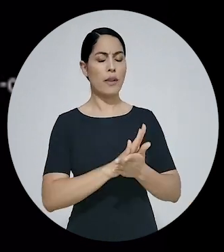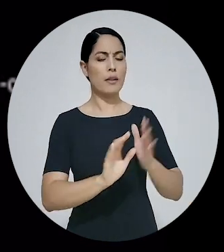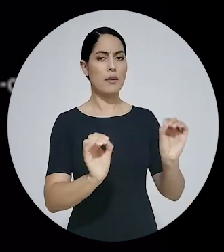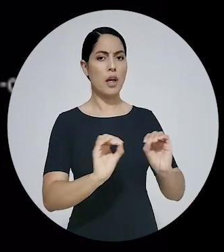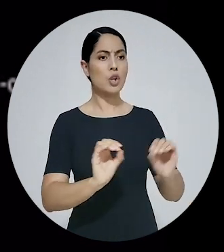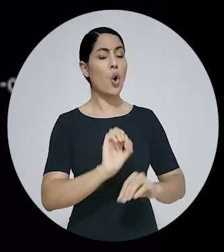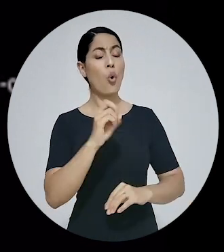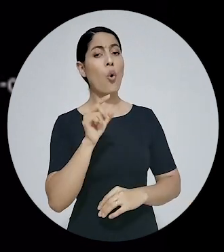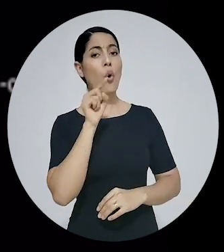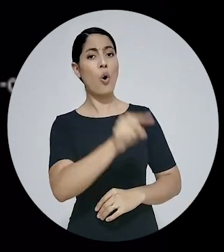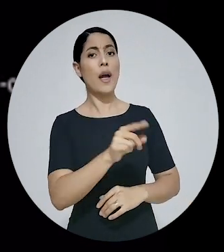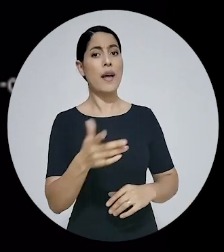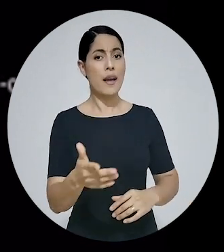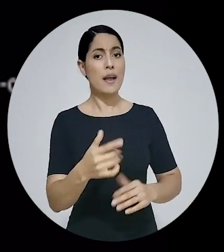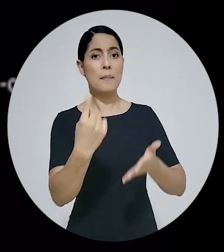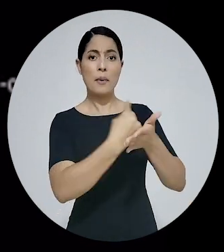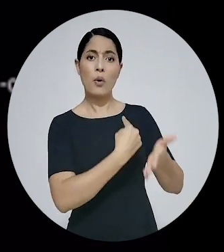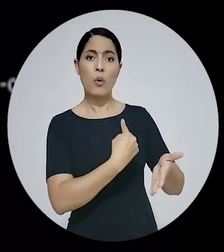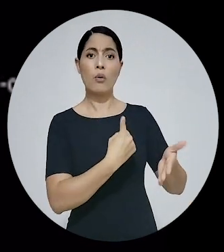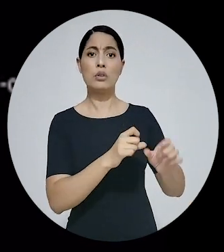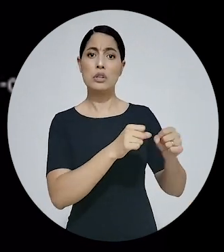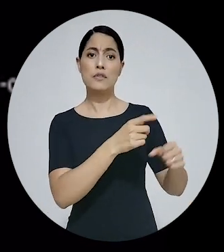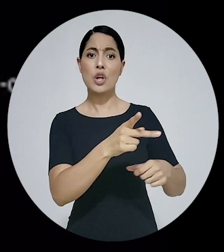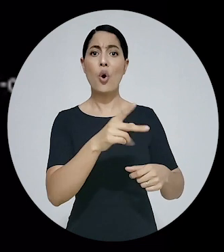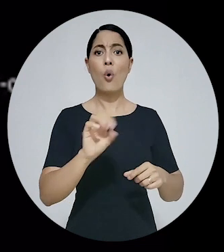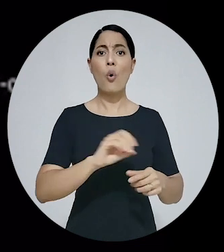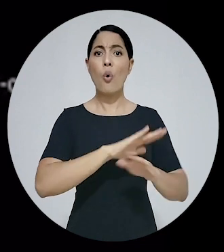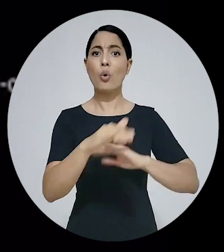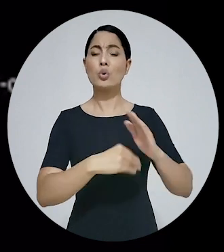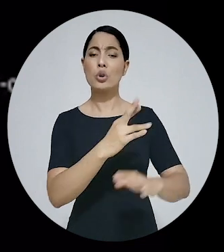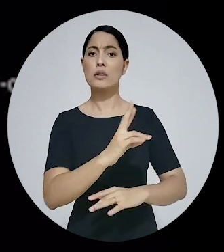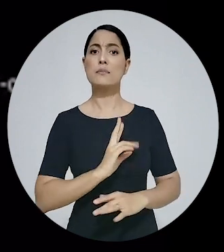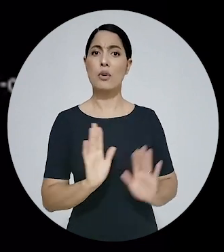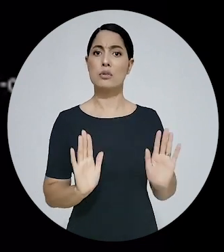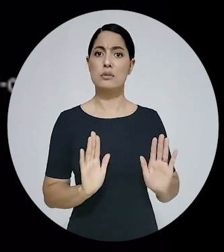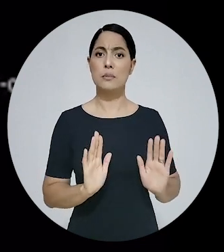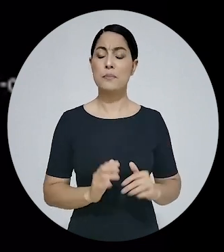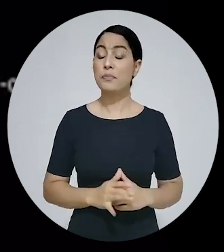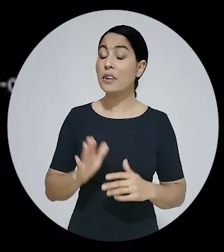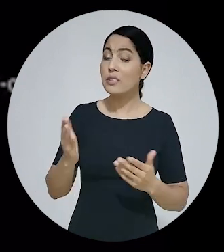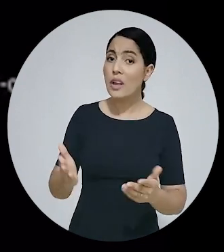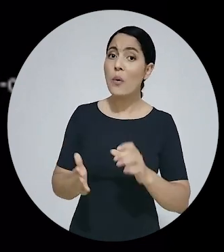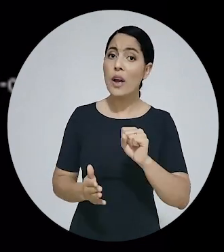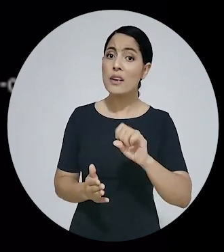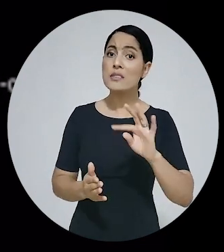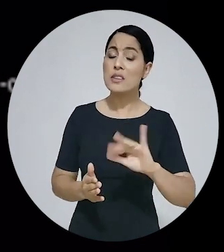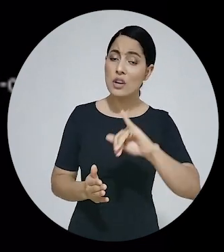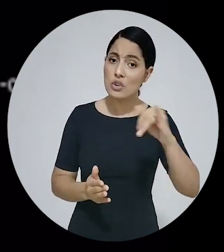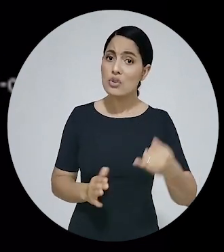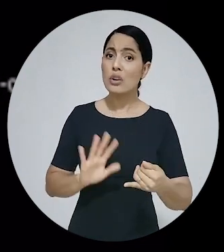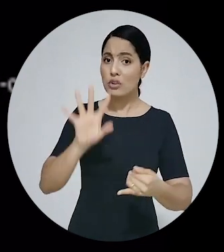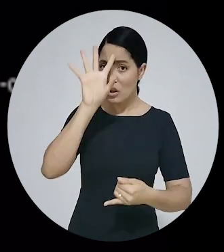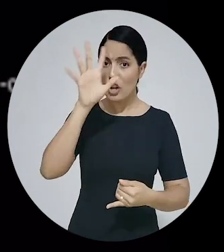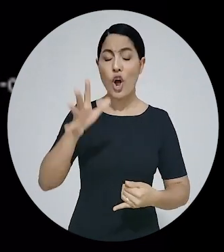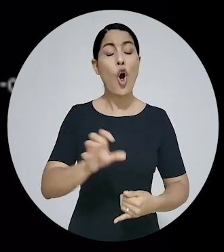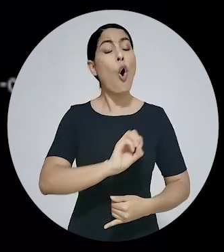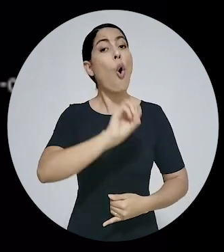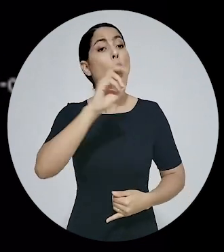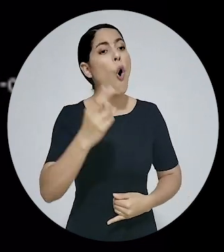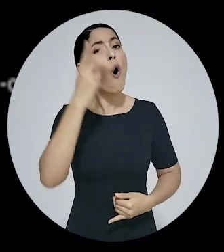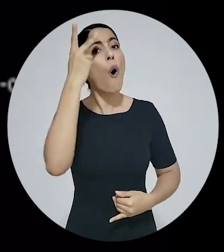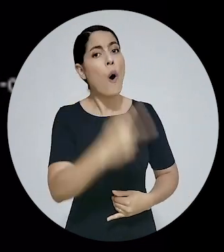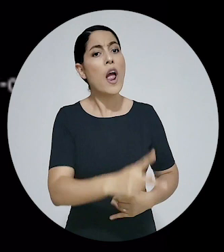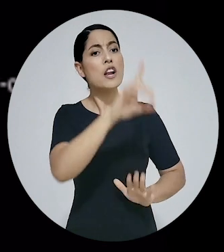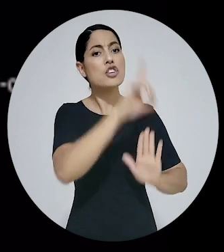ele exerce o direito ao silêncio, Não, ele não Excelência. pode escolher responder as perguntas da defesa. Inclusive Ou o ele STJ tem decidido Eu já reiteradamente. disse